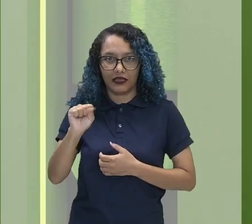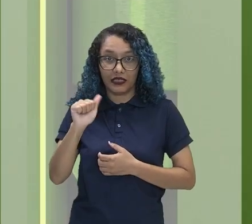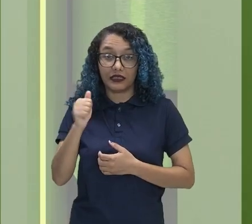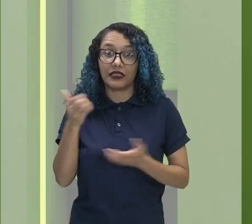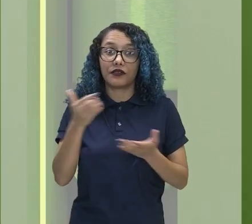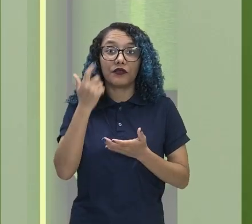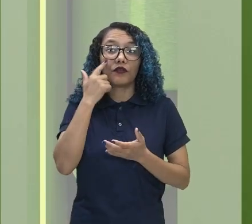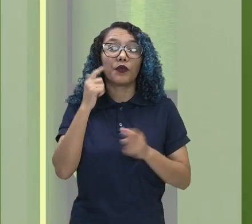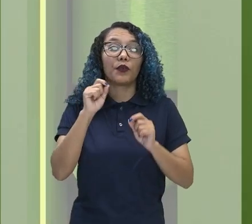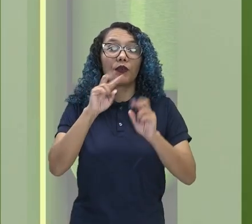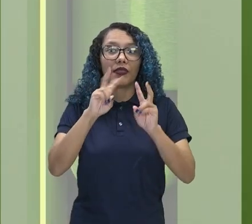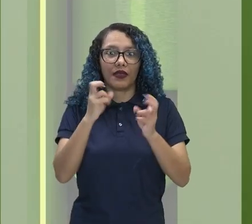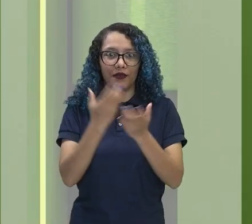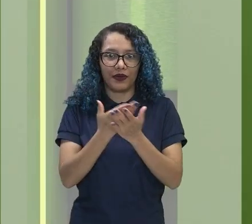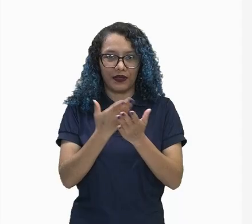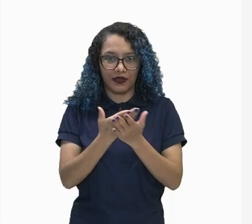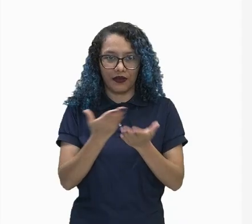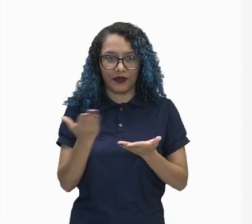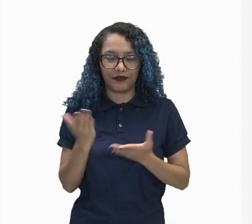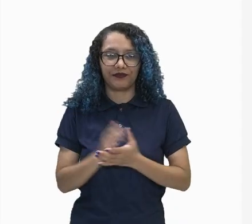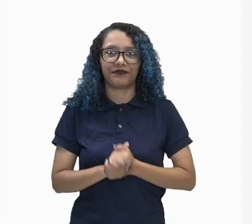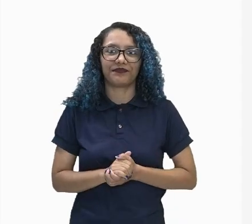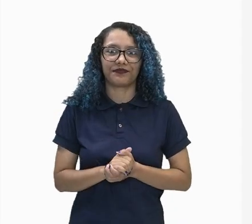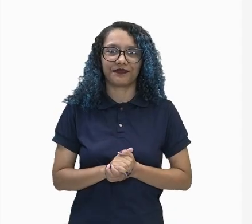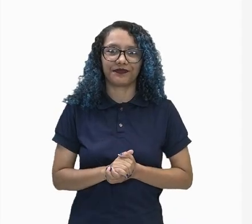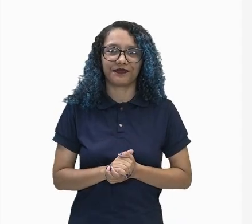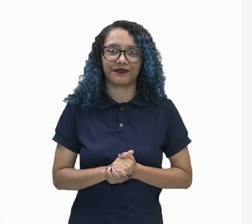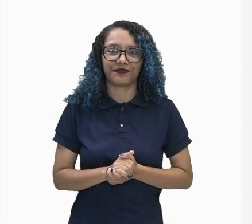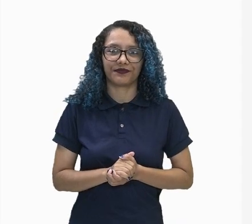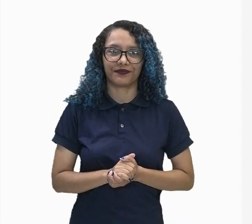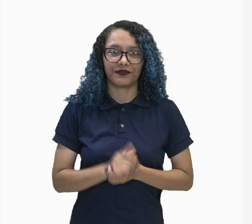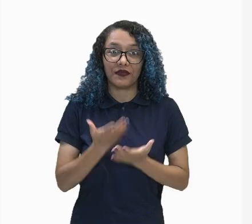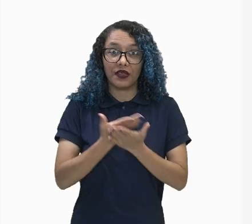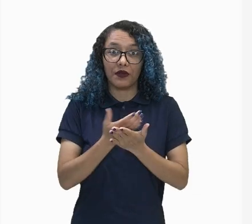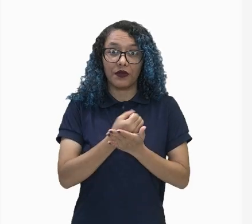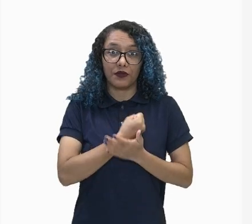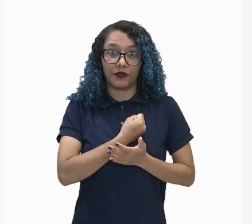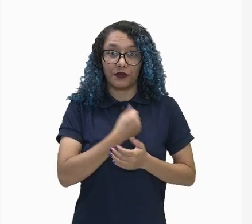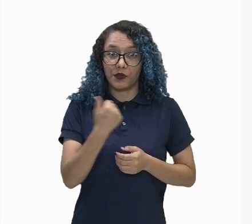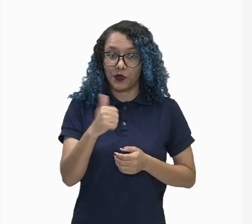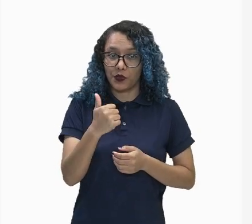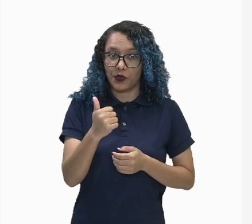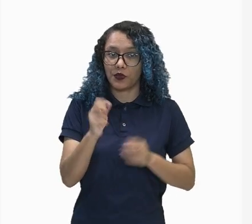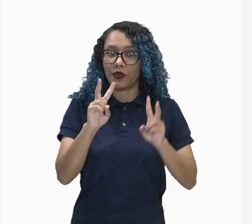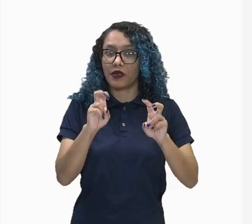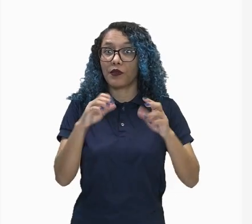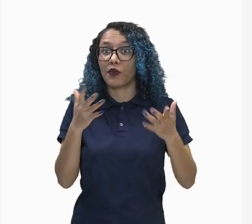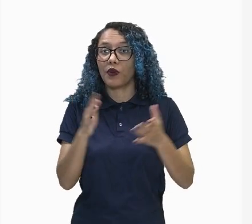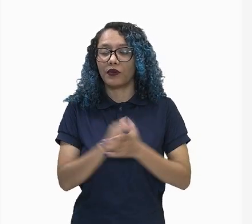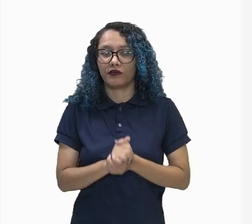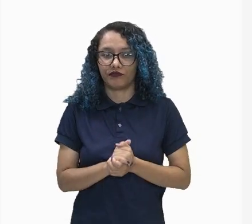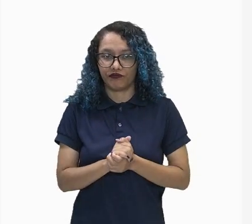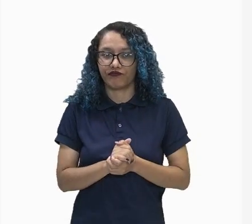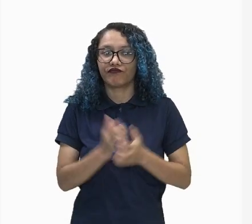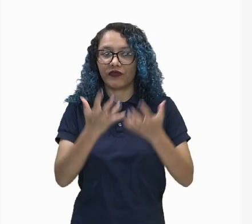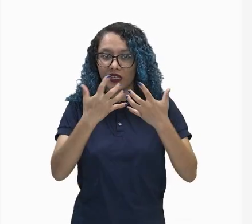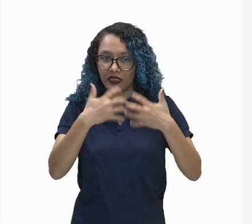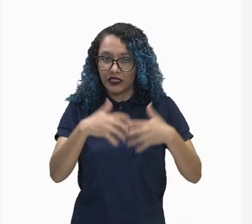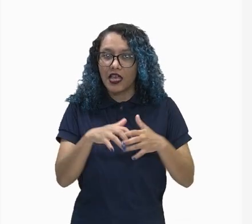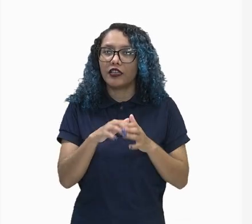o objeto de conhecimento da nossa aula. Na aula de número 11, objeto de conhecimento,